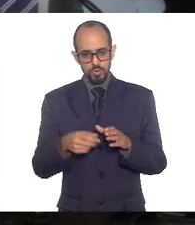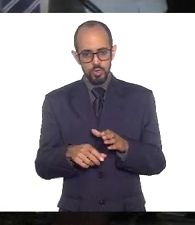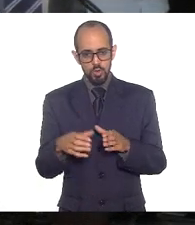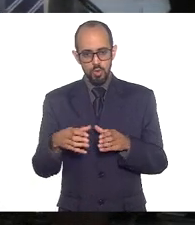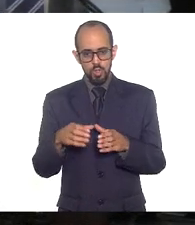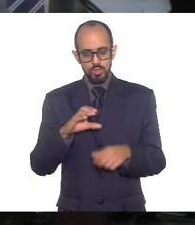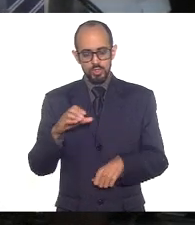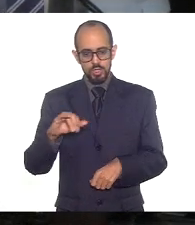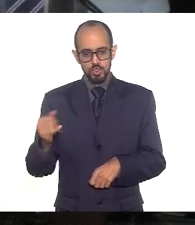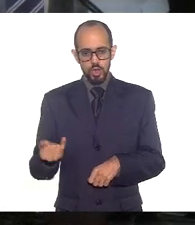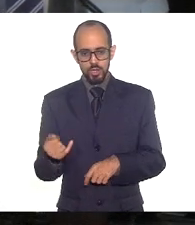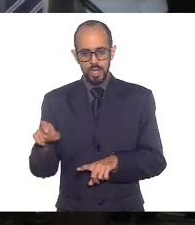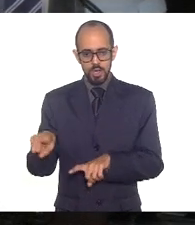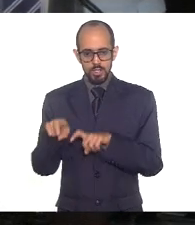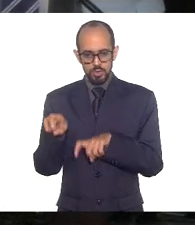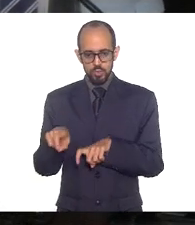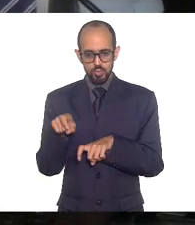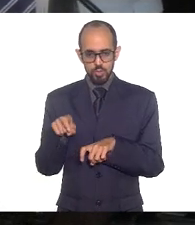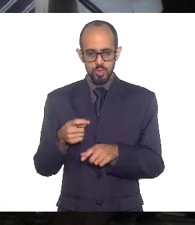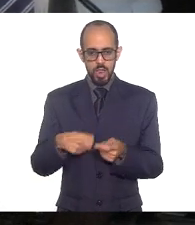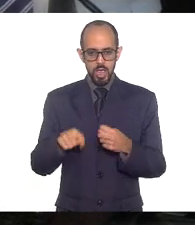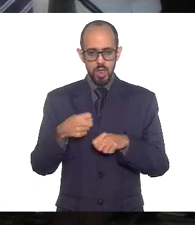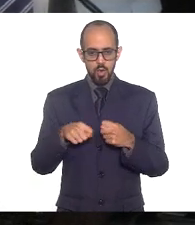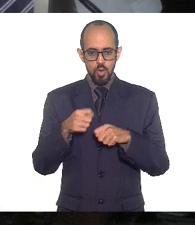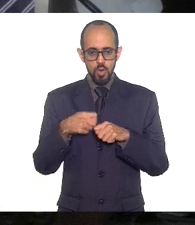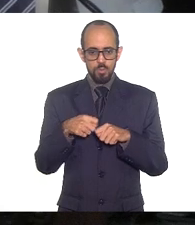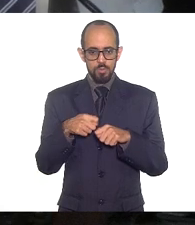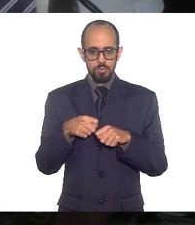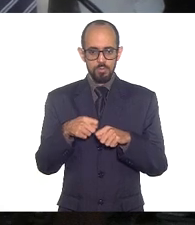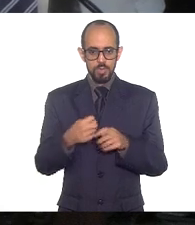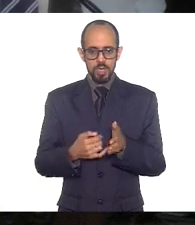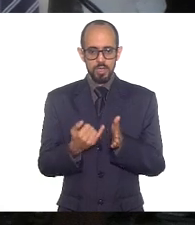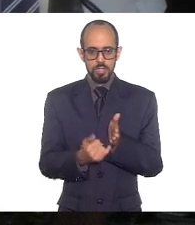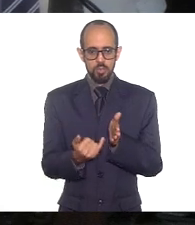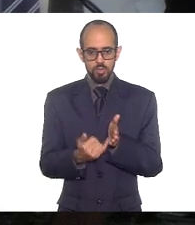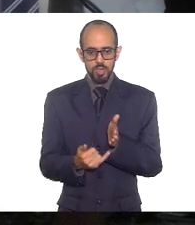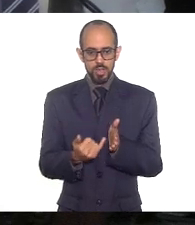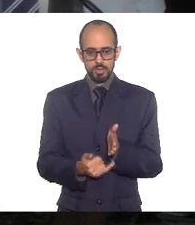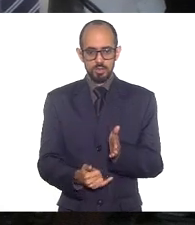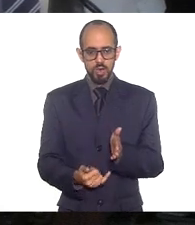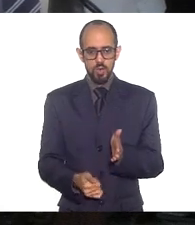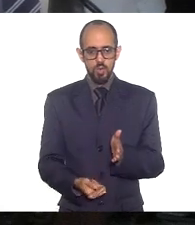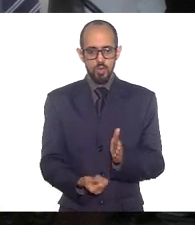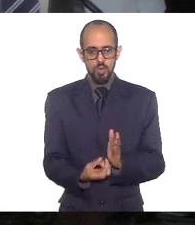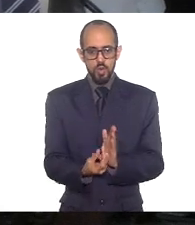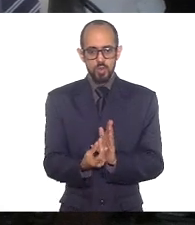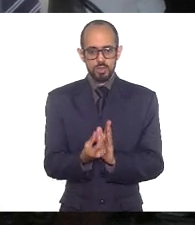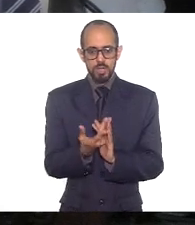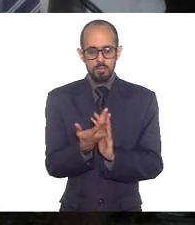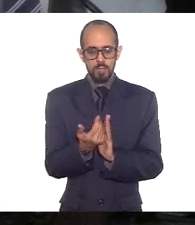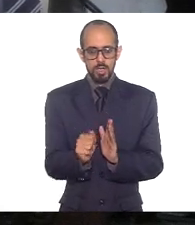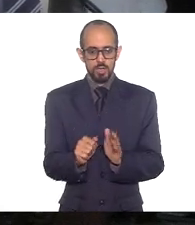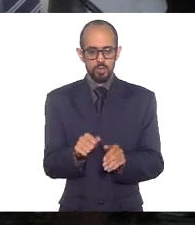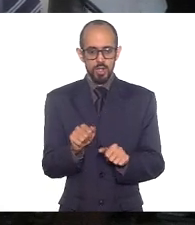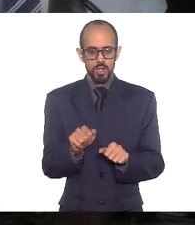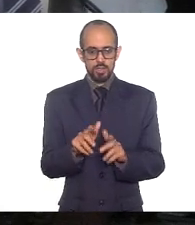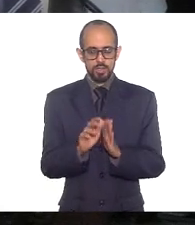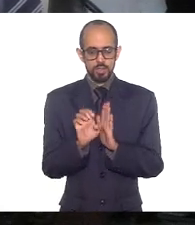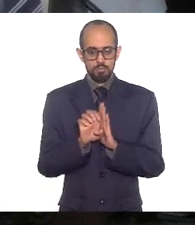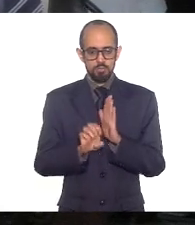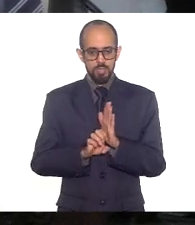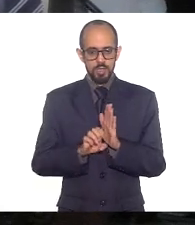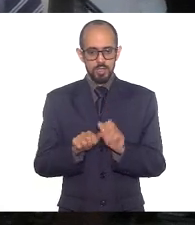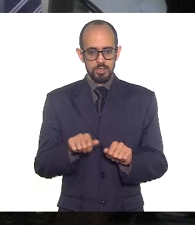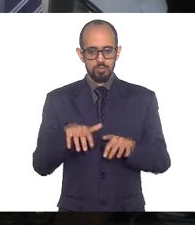Justiça de agricultura de economia de tributação e orçamento as emendas de plenário pela